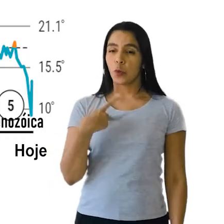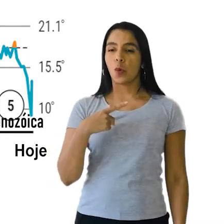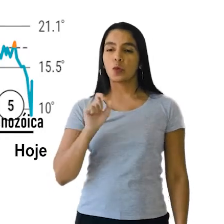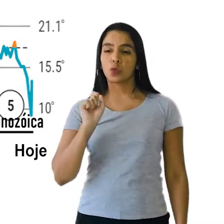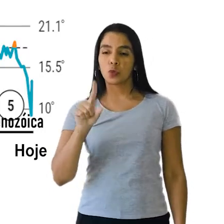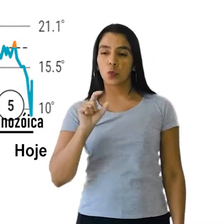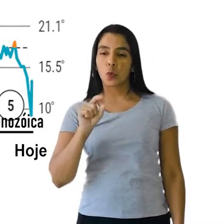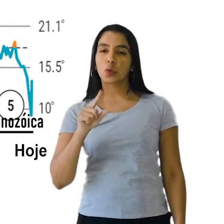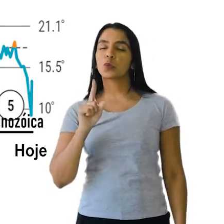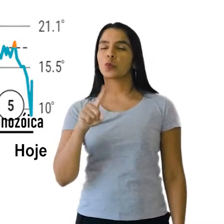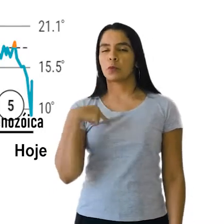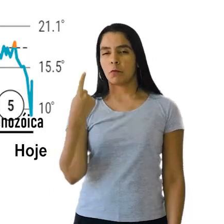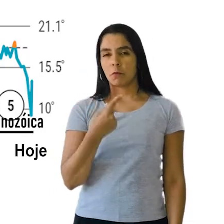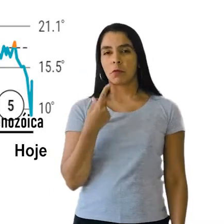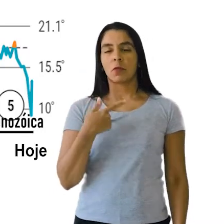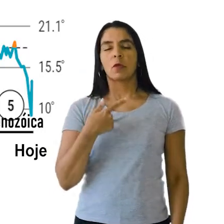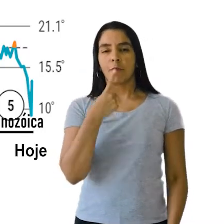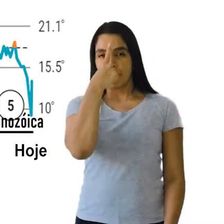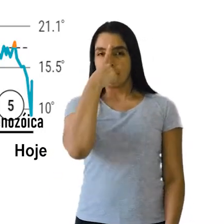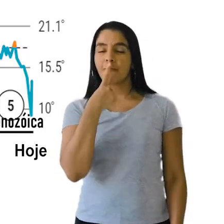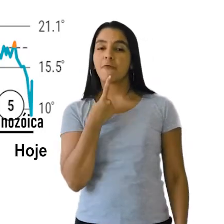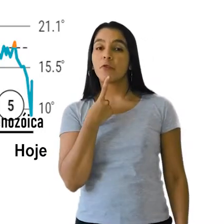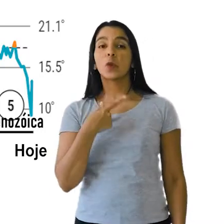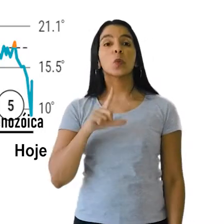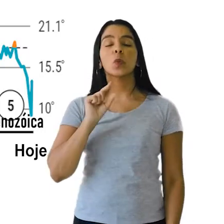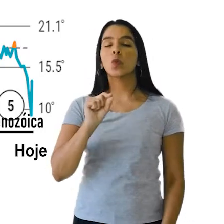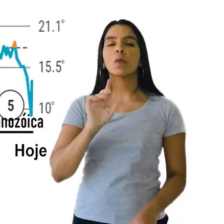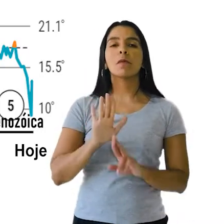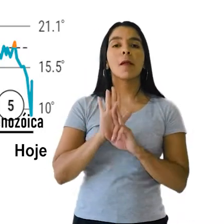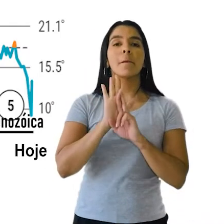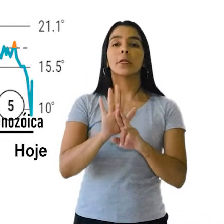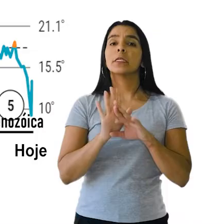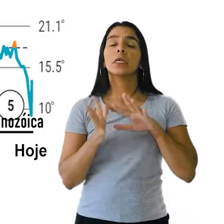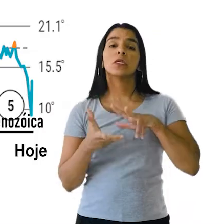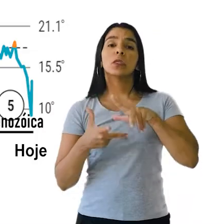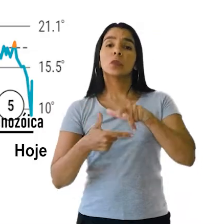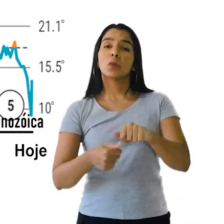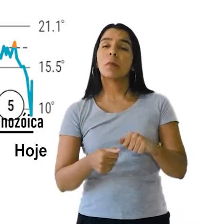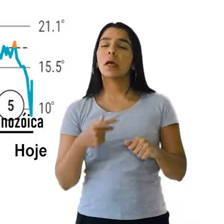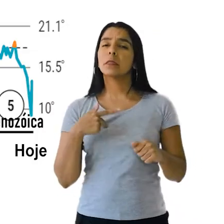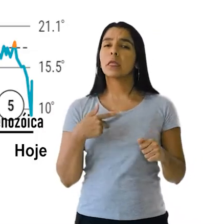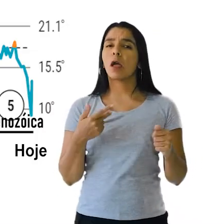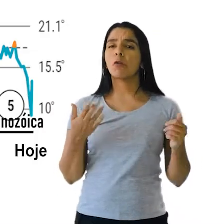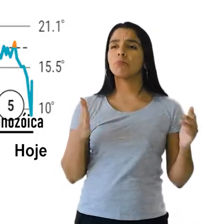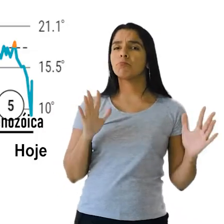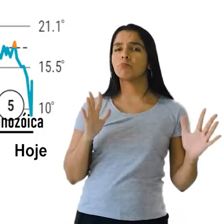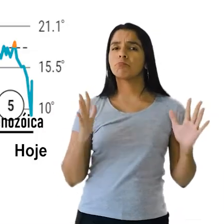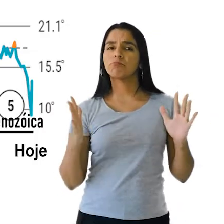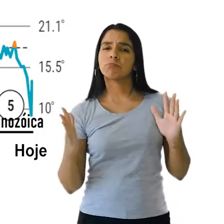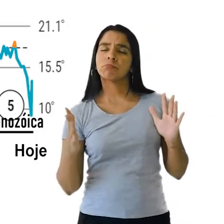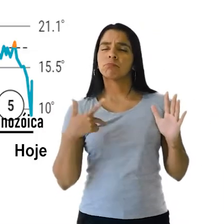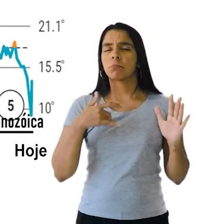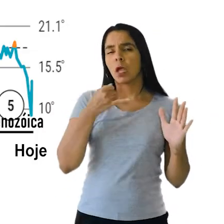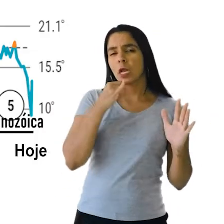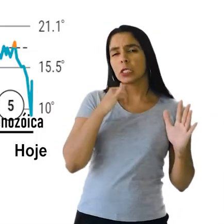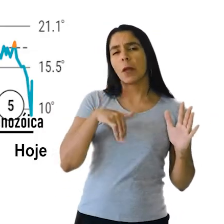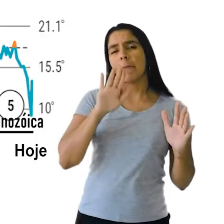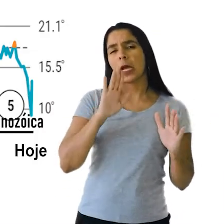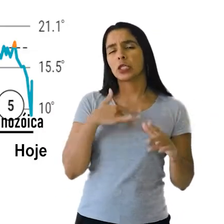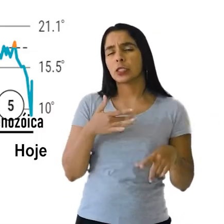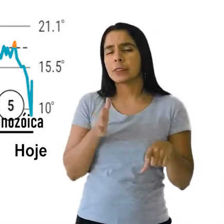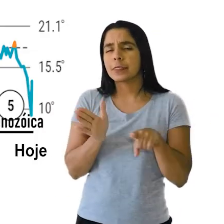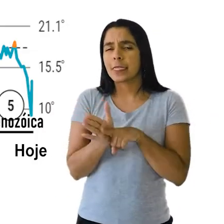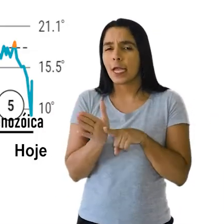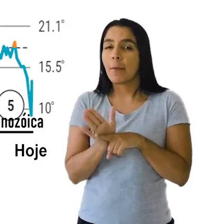está com o evento número 2, já na parte azul da nossa figura, o que representa uma Terra com um